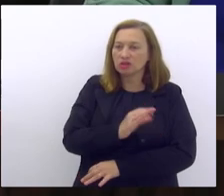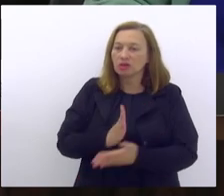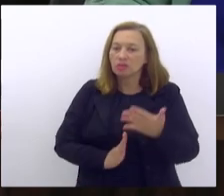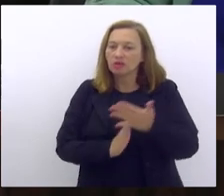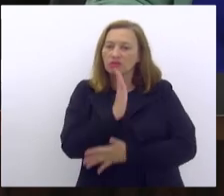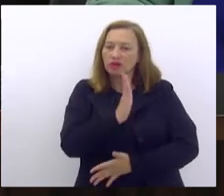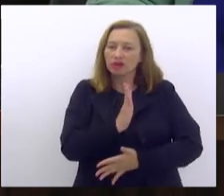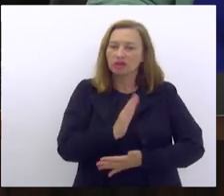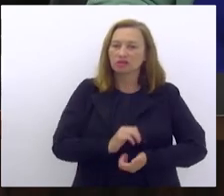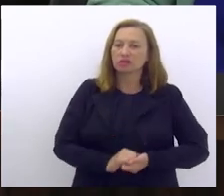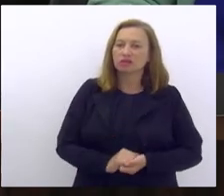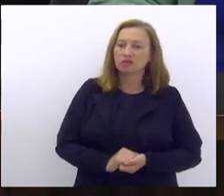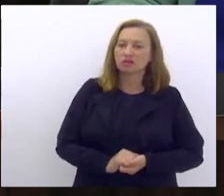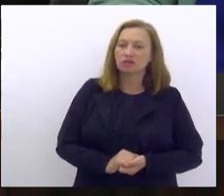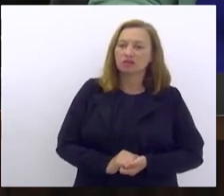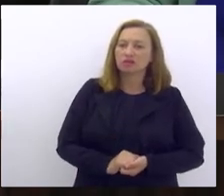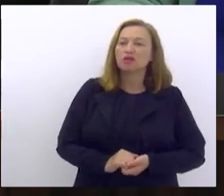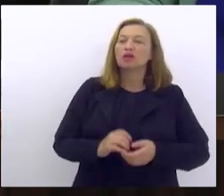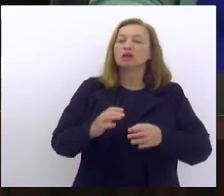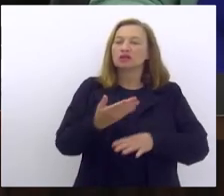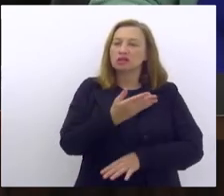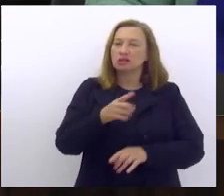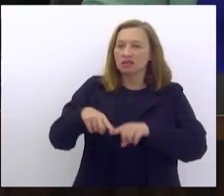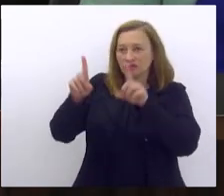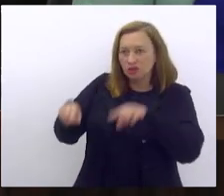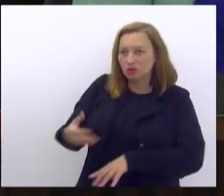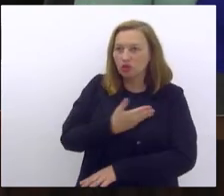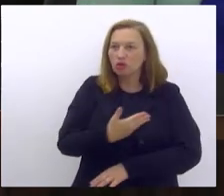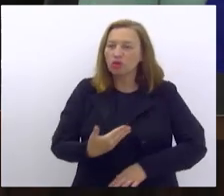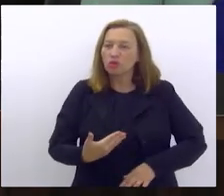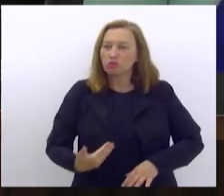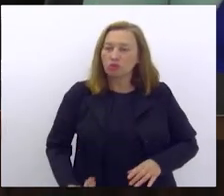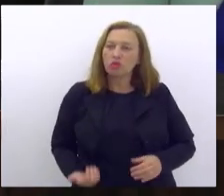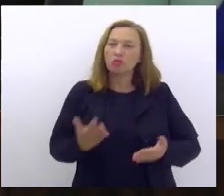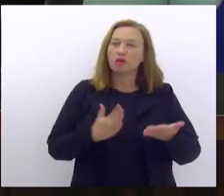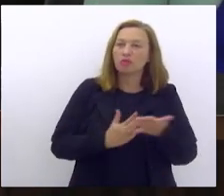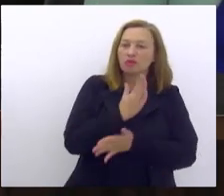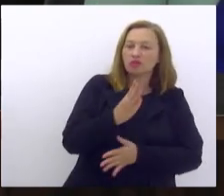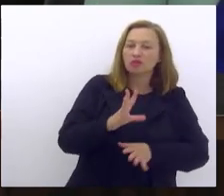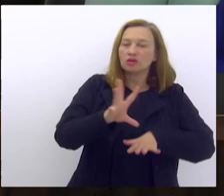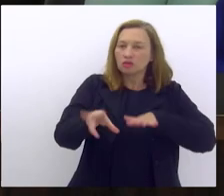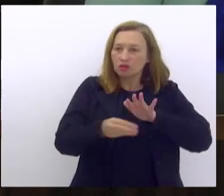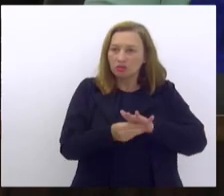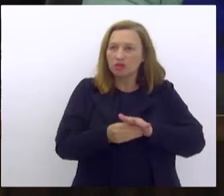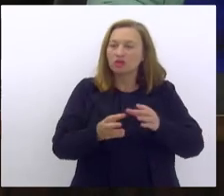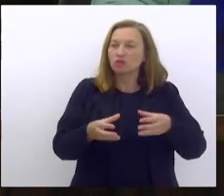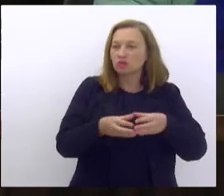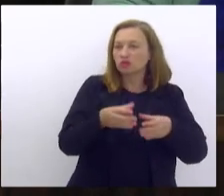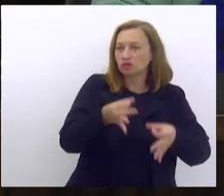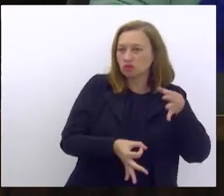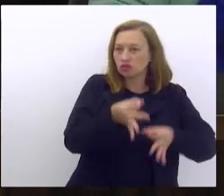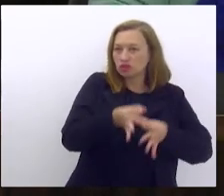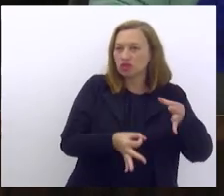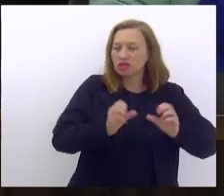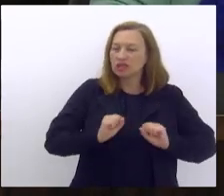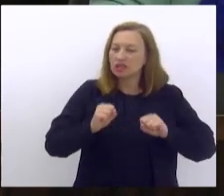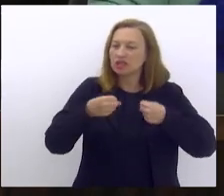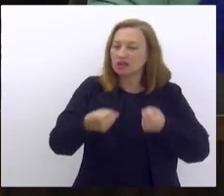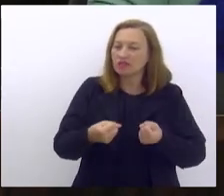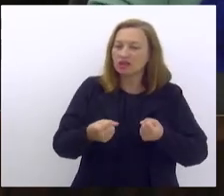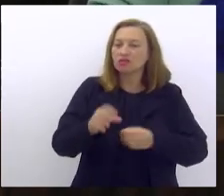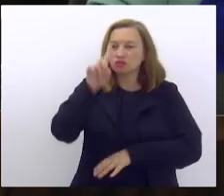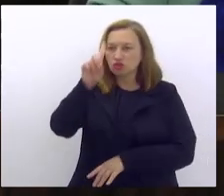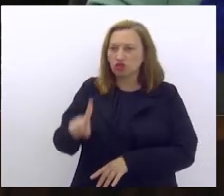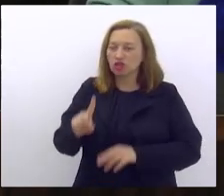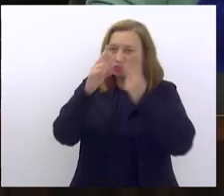favorável, de servidores públicos favorável, com as emendas da Comissão de Constituição e Justiça, de defesa dos